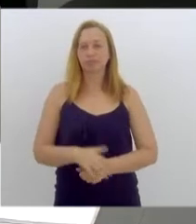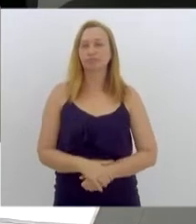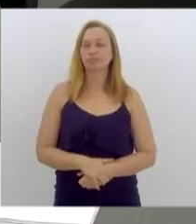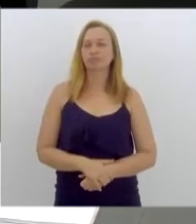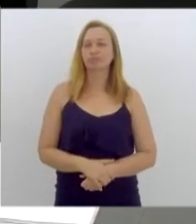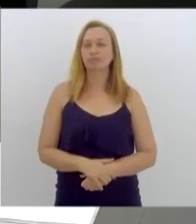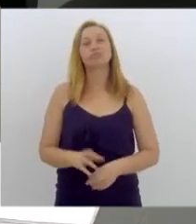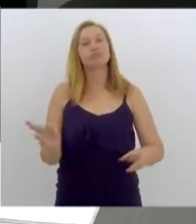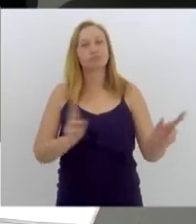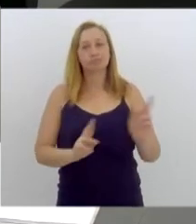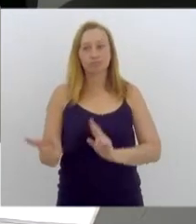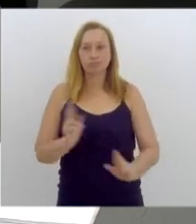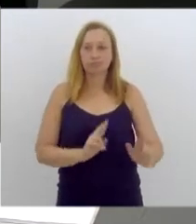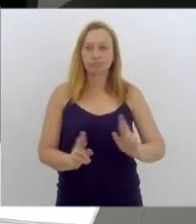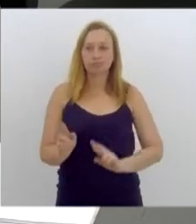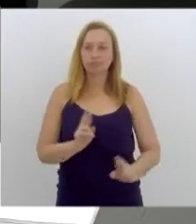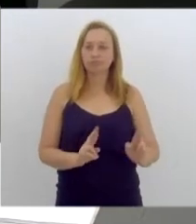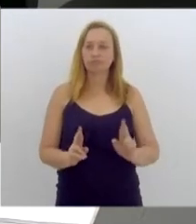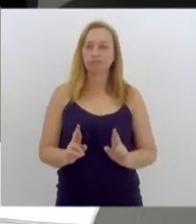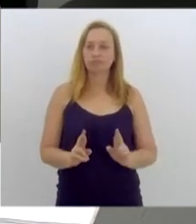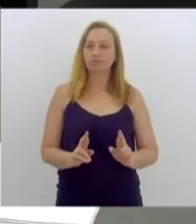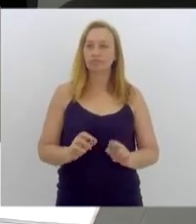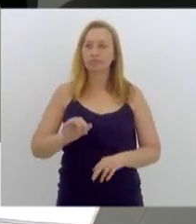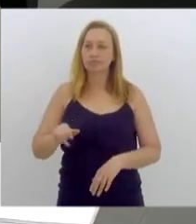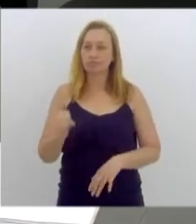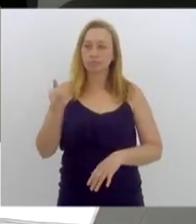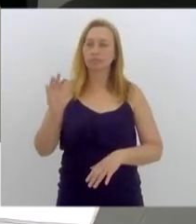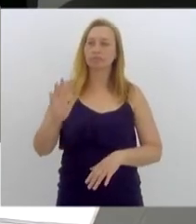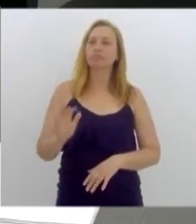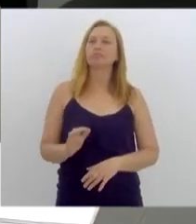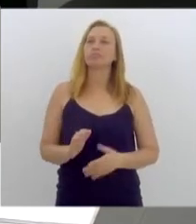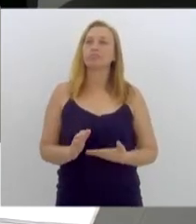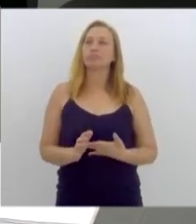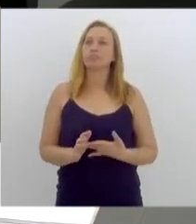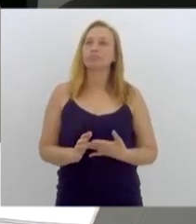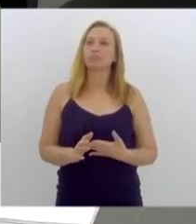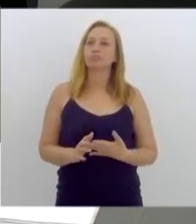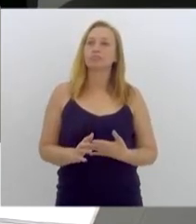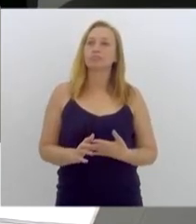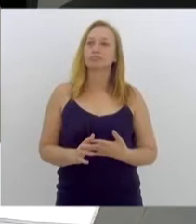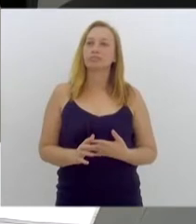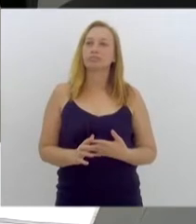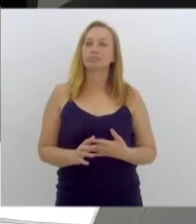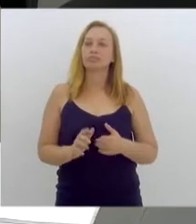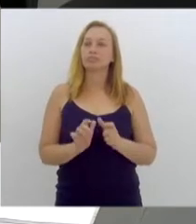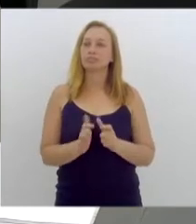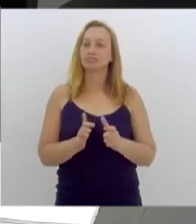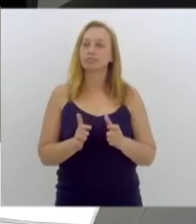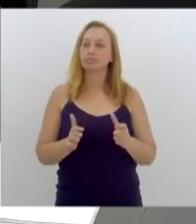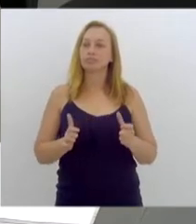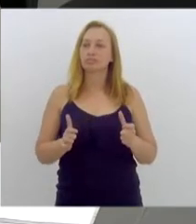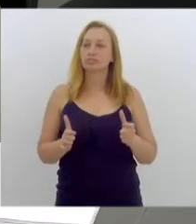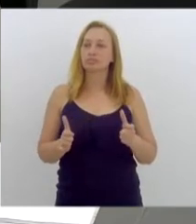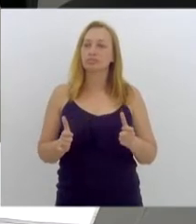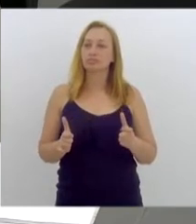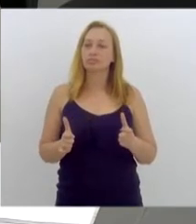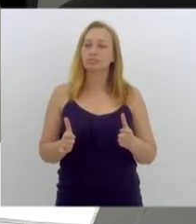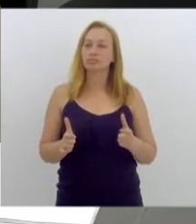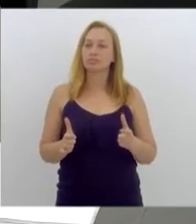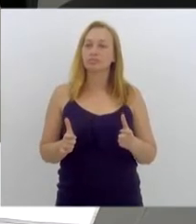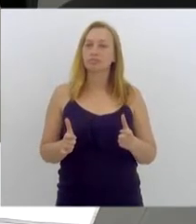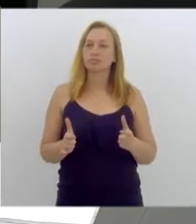com relação à inflação a inflação uma Lavínia em Aumento né E